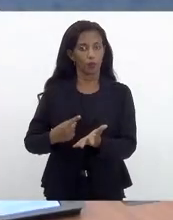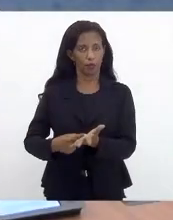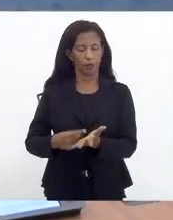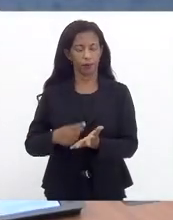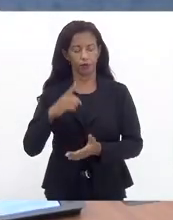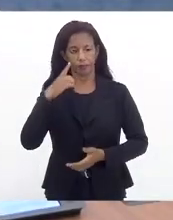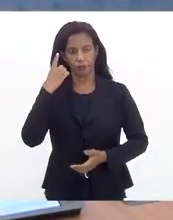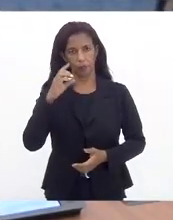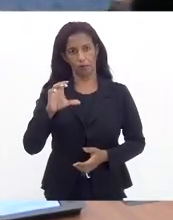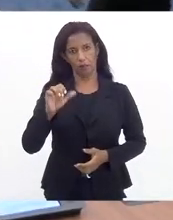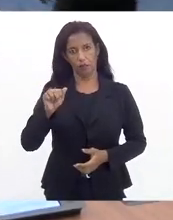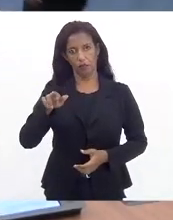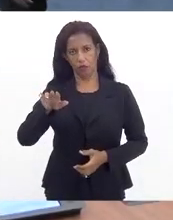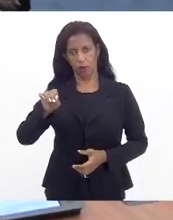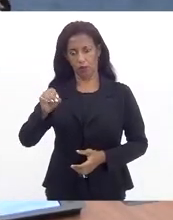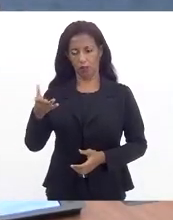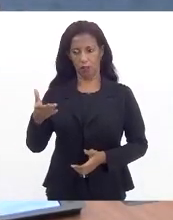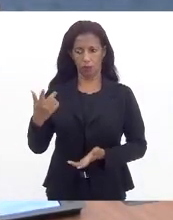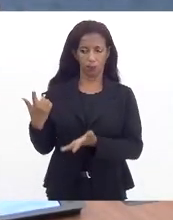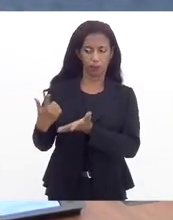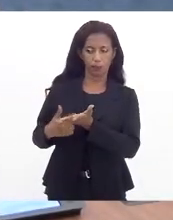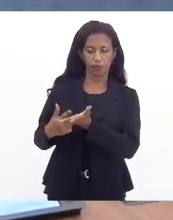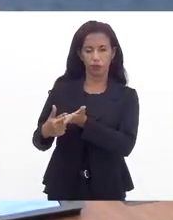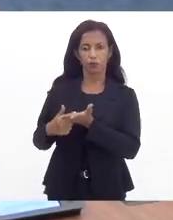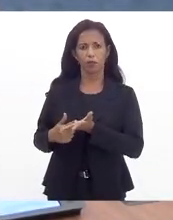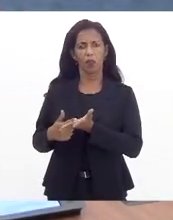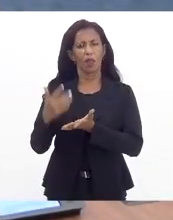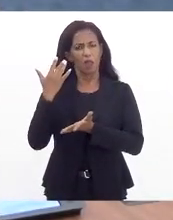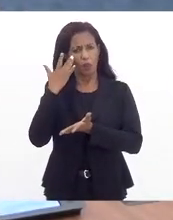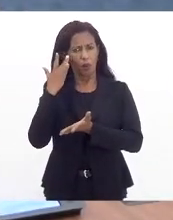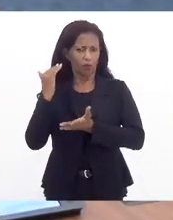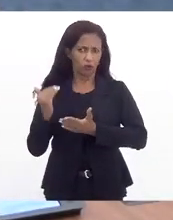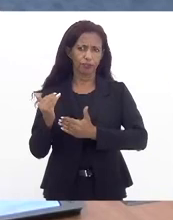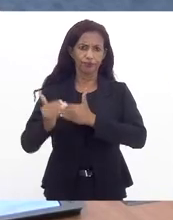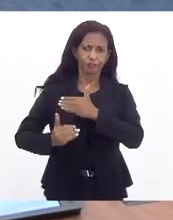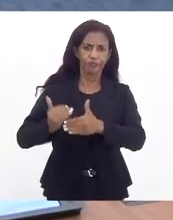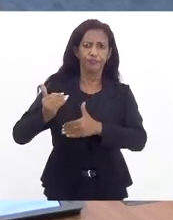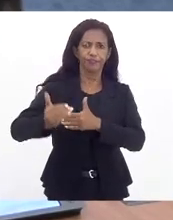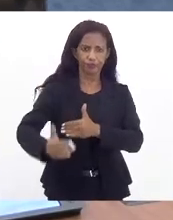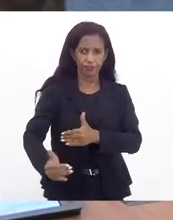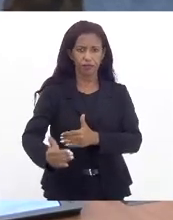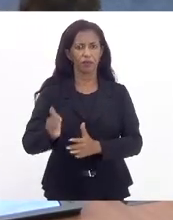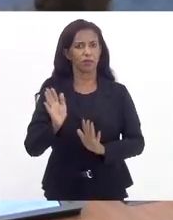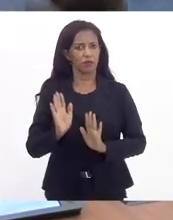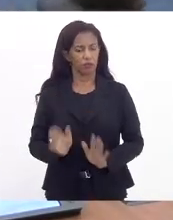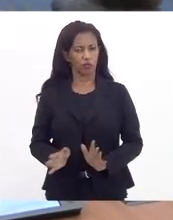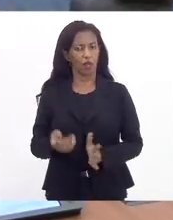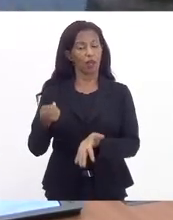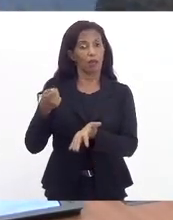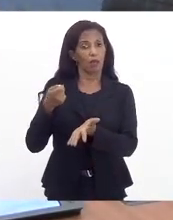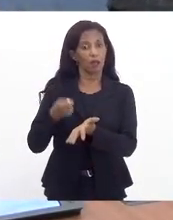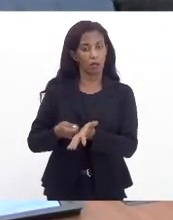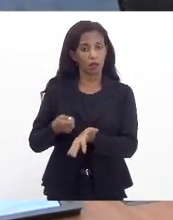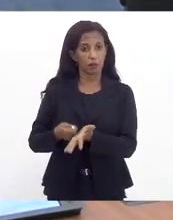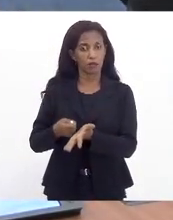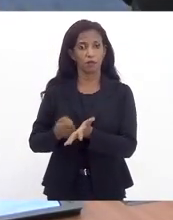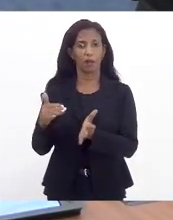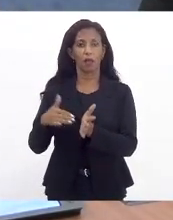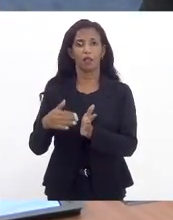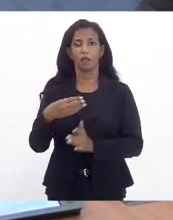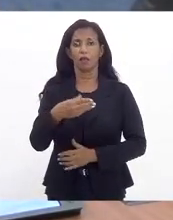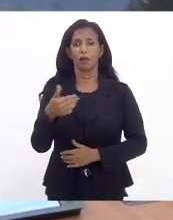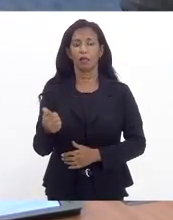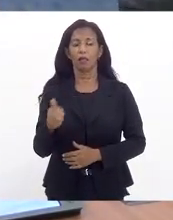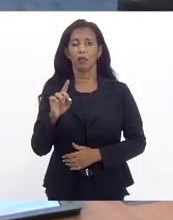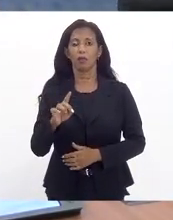Deputado Carlos Augusto Foi Acho que demos Um passo ainda maior Que Garantindo Que até o 31 de